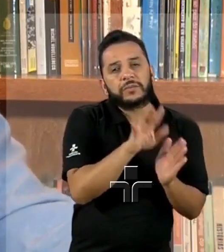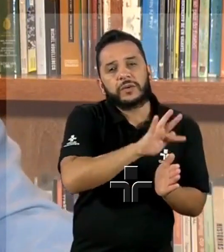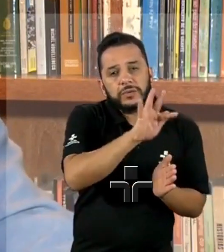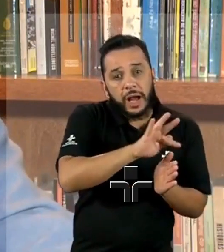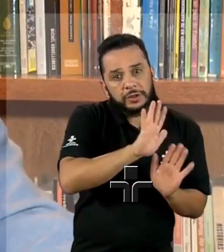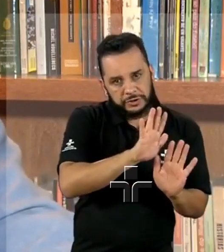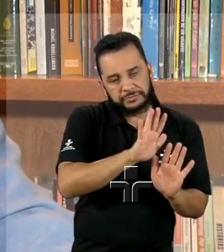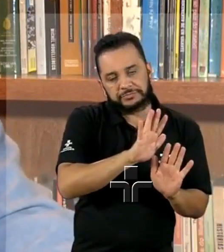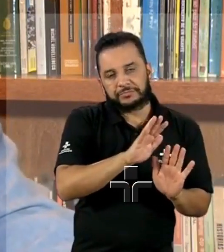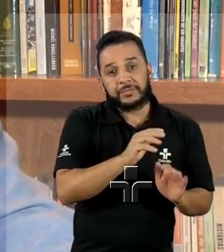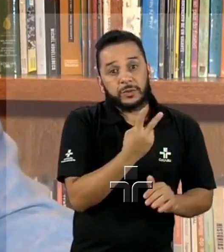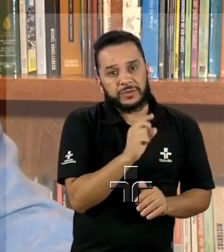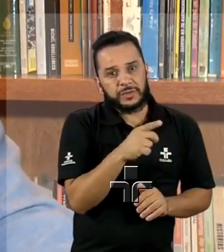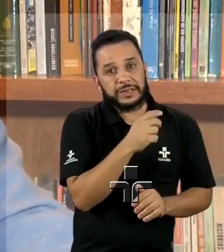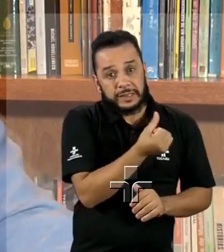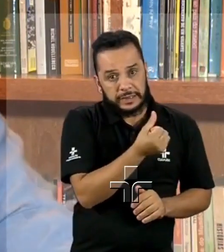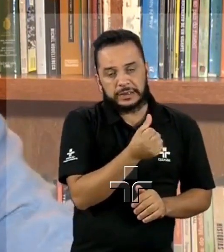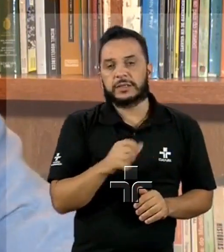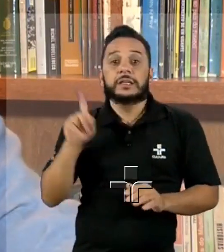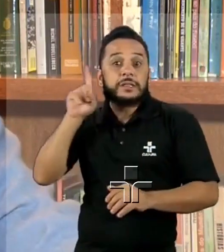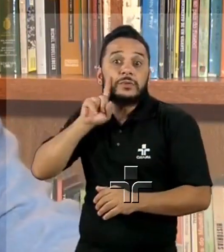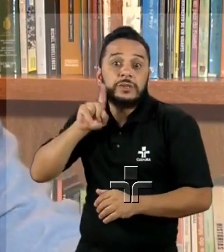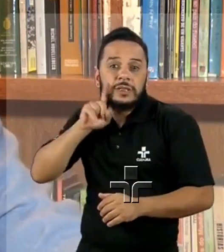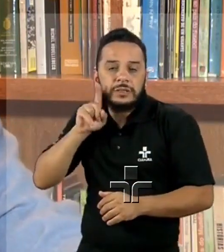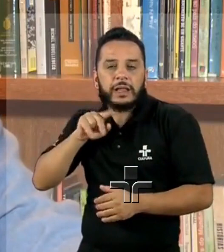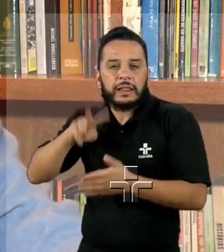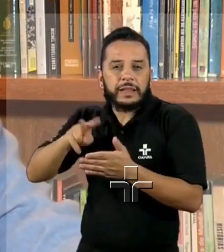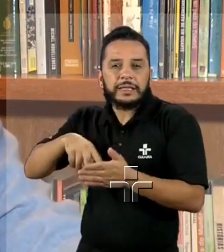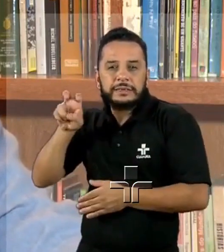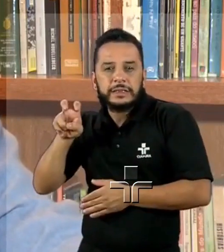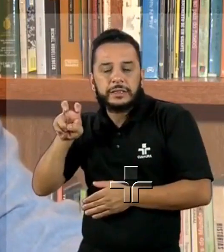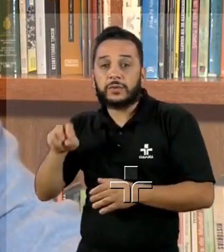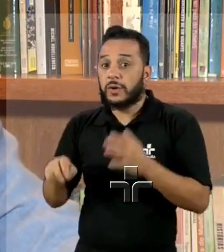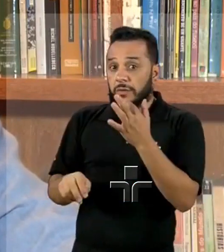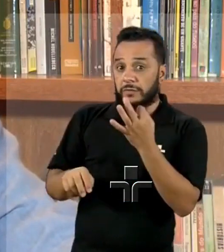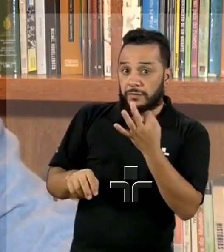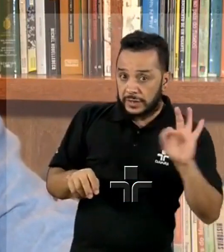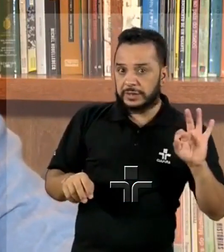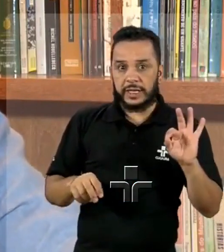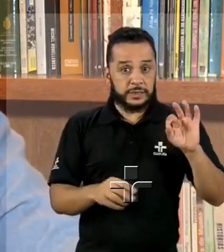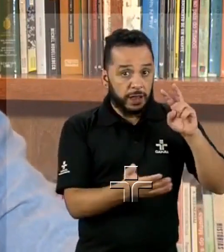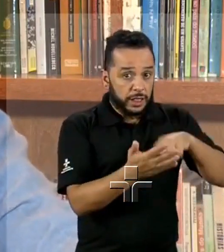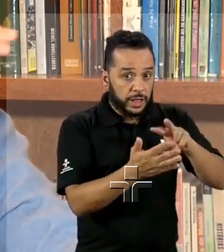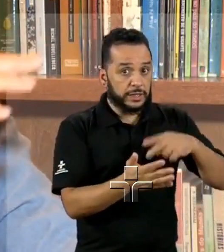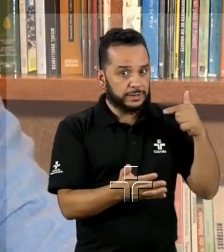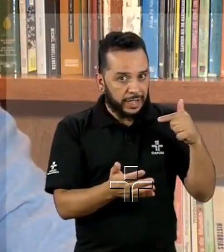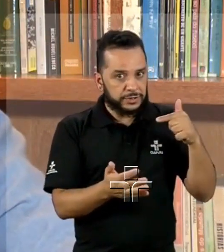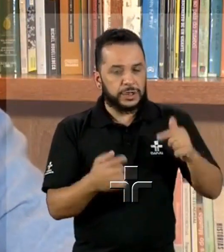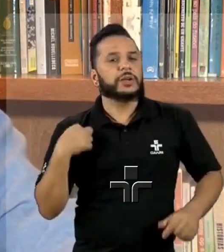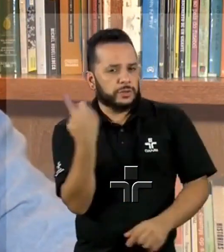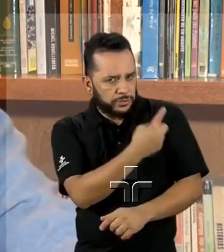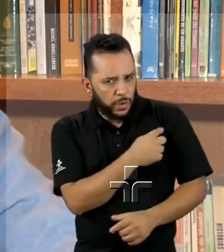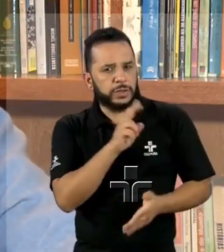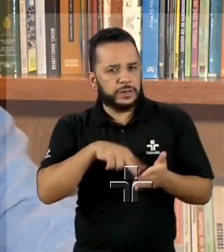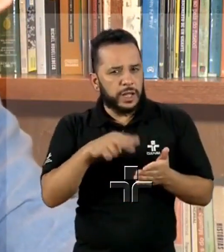5, o francês lê 7. Historicamente, a gente lê muito pouco, né? Então a gente está subindo a montanha. A gente ainda